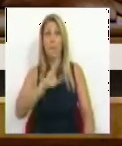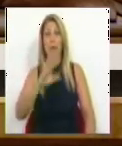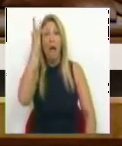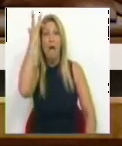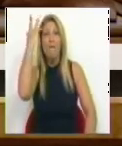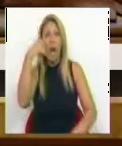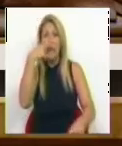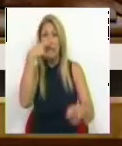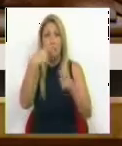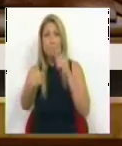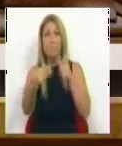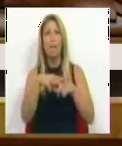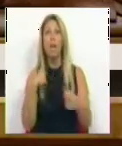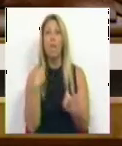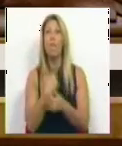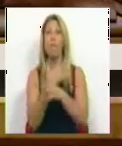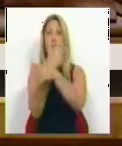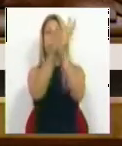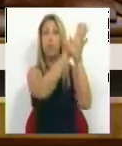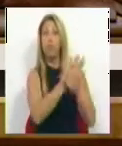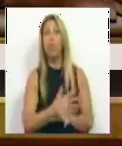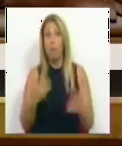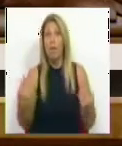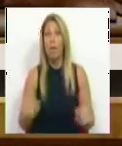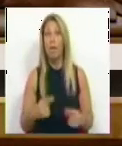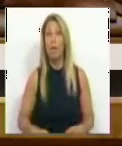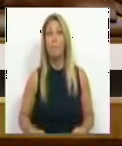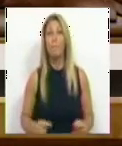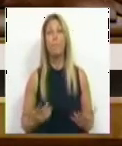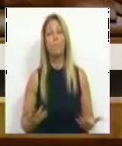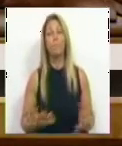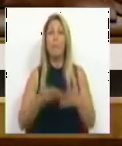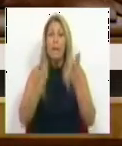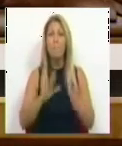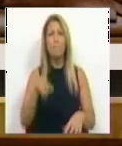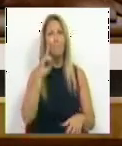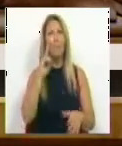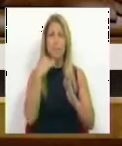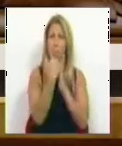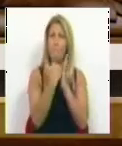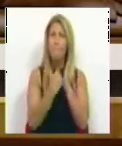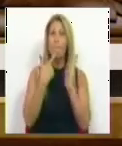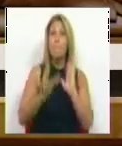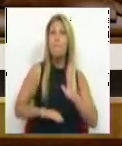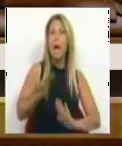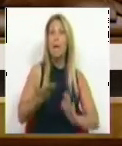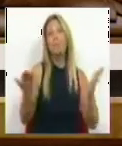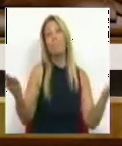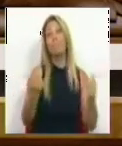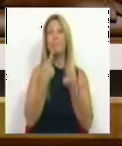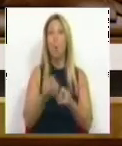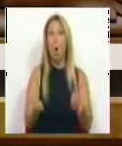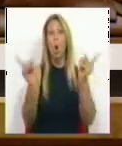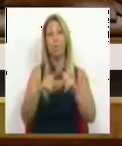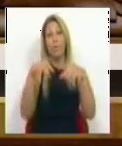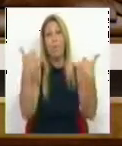área ardida. É possível ter medidas de prevenção. E, mais uma vez, o governo anterior pecou por nada fazer e,